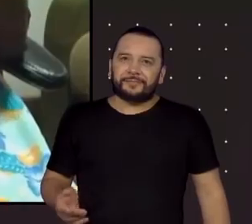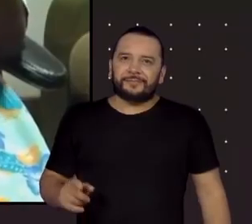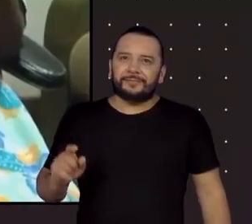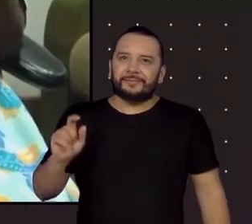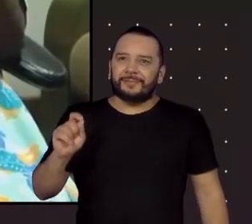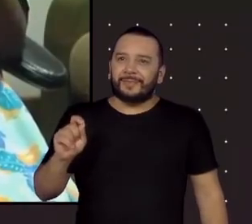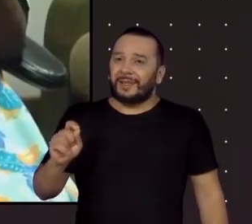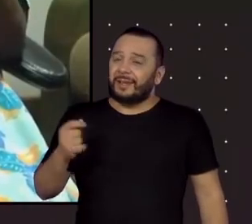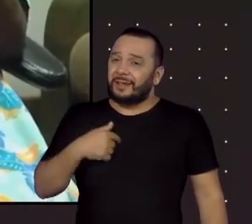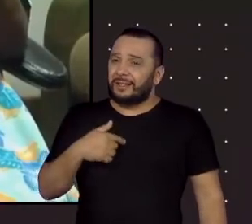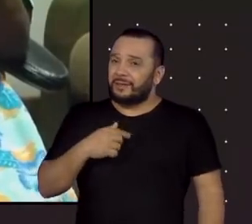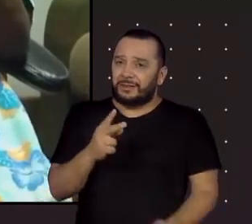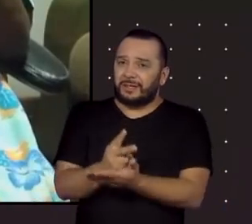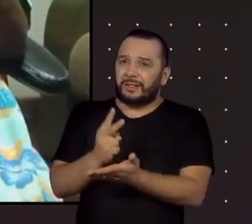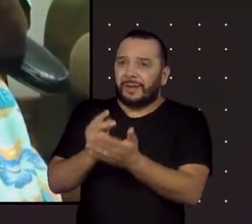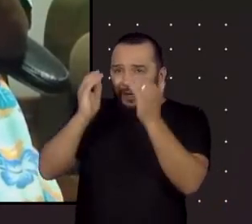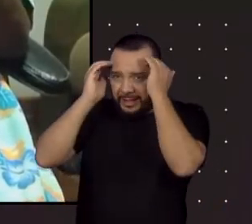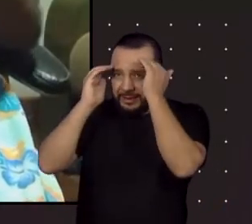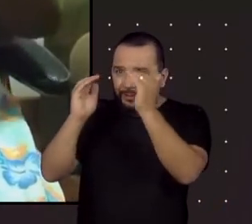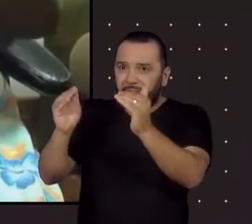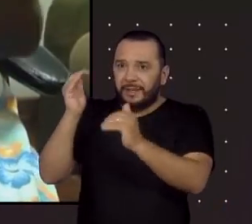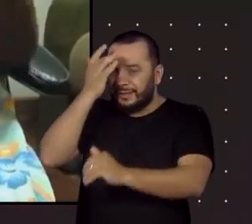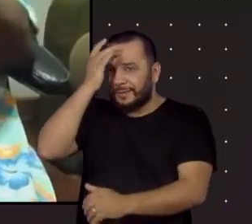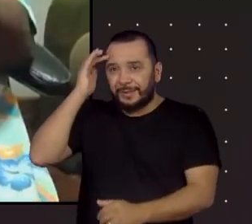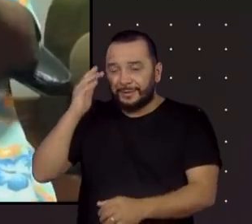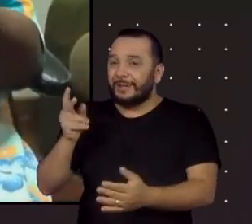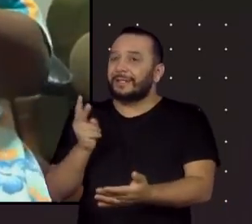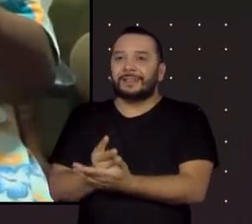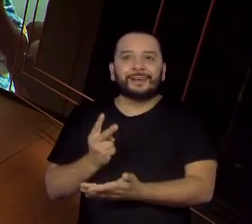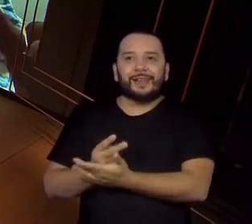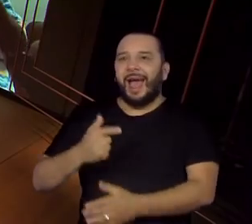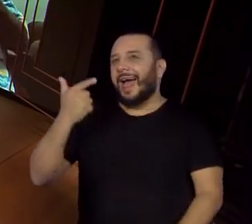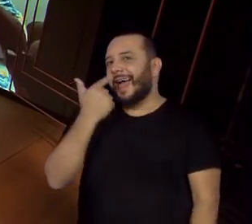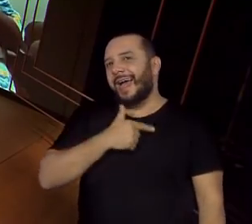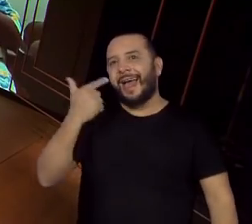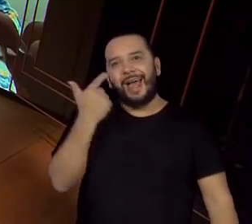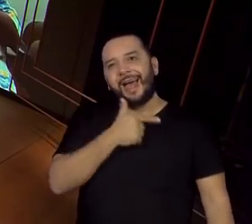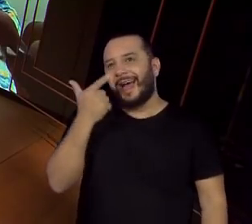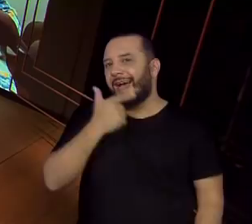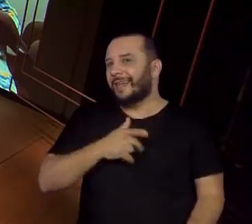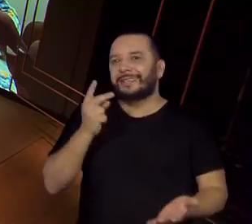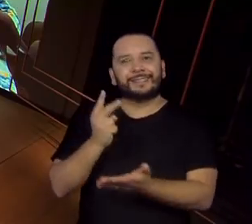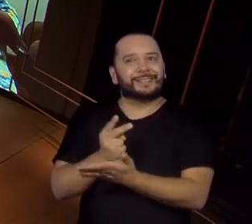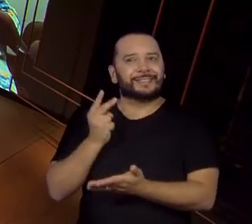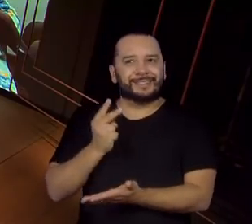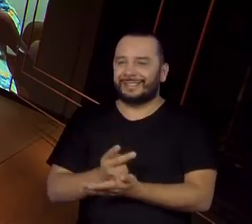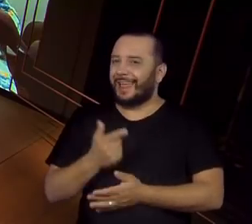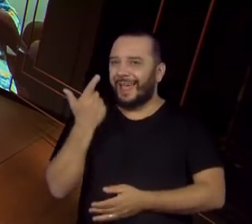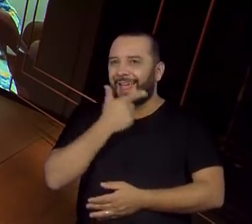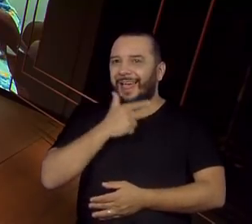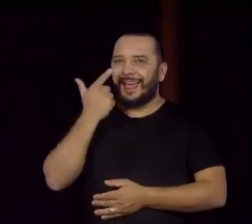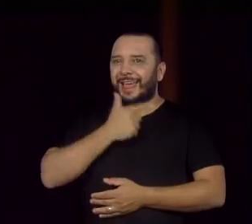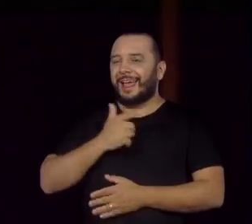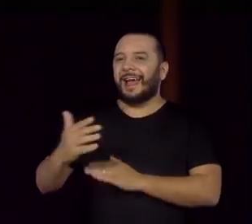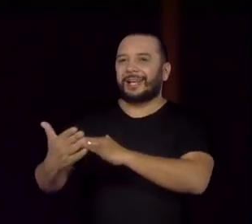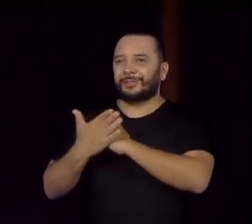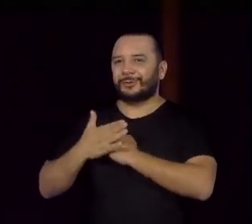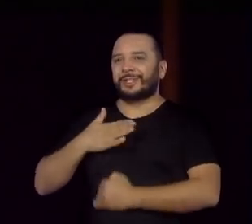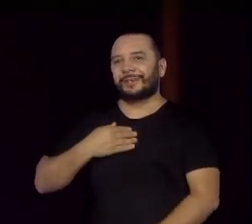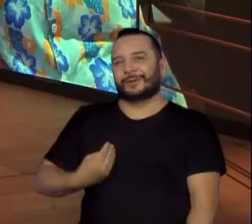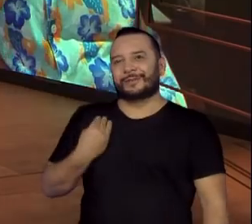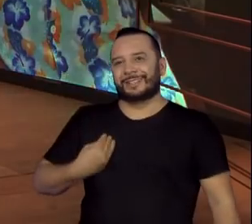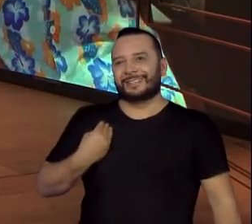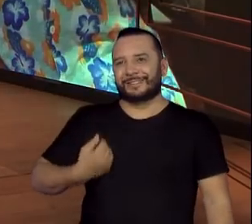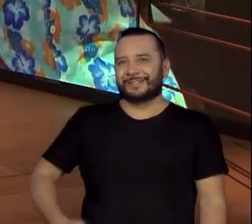Respeitar o próximo, né? O humor é importante, eu acho que mantém bem as pessoas. E graças a Deus